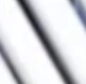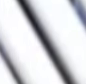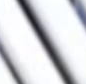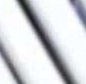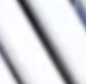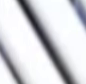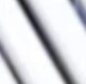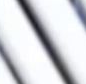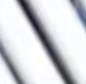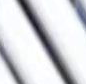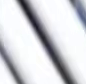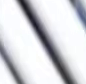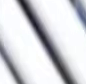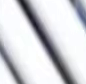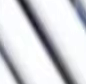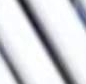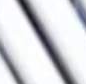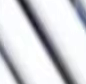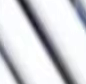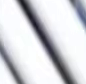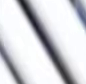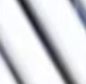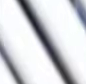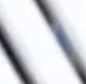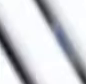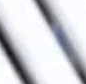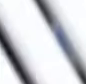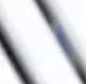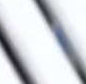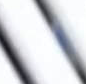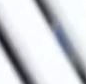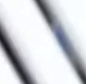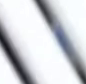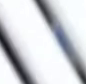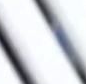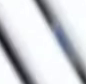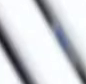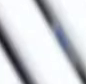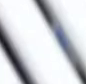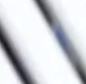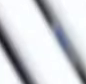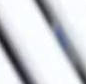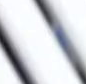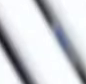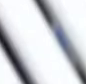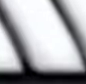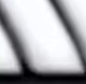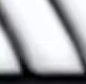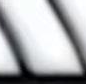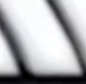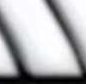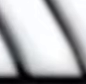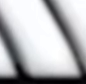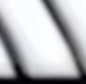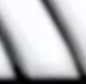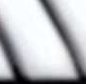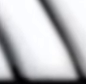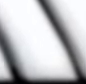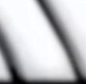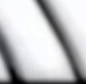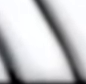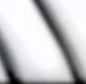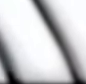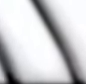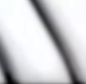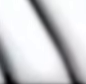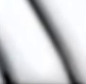construção é supervisionada por engenheiros e arquitetos. Os materiais são de excelente qualidade. Escolha certo.